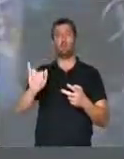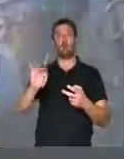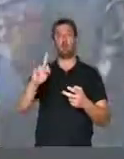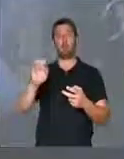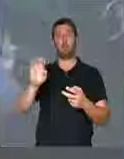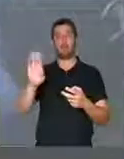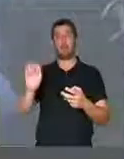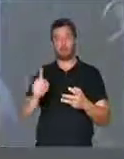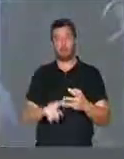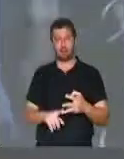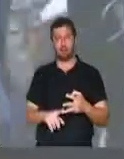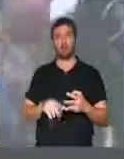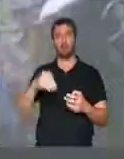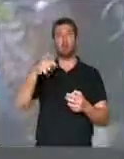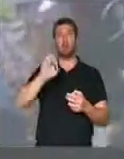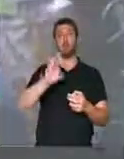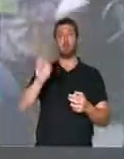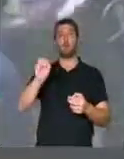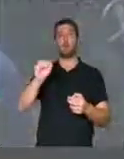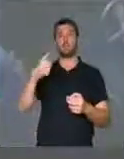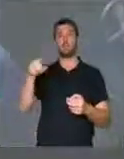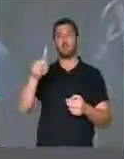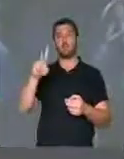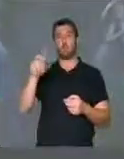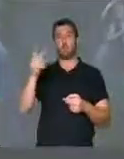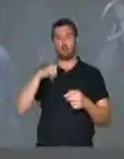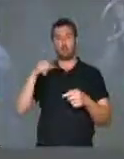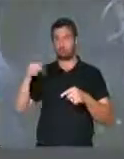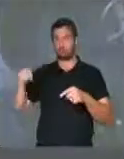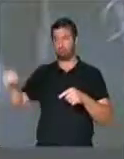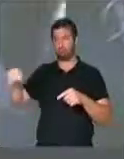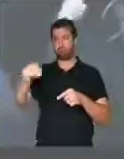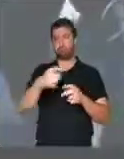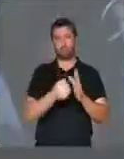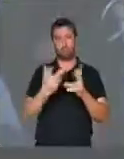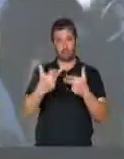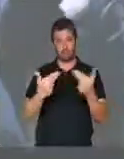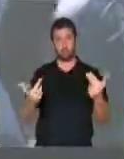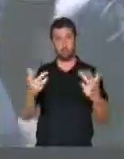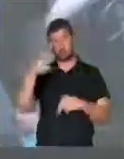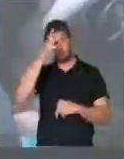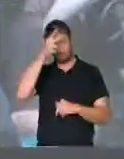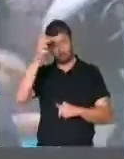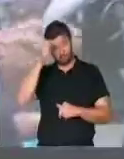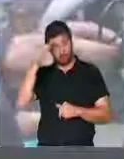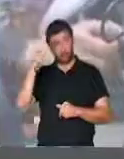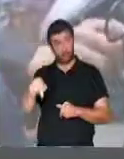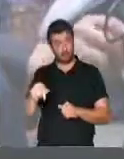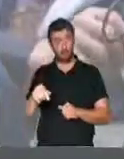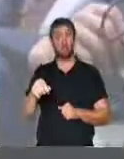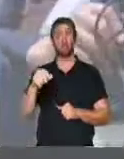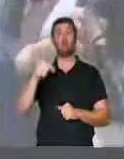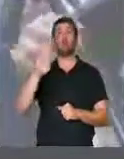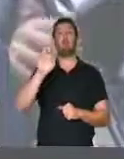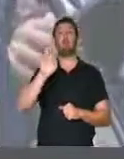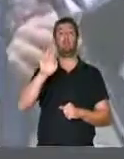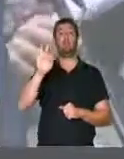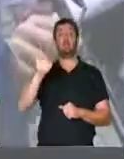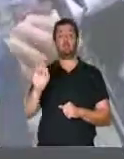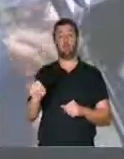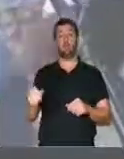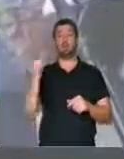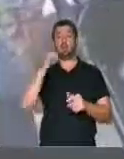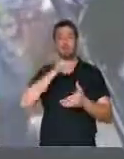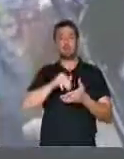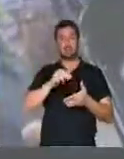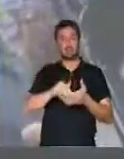Tinharé, Morro de São Paulo e outras localidades campeão. Quero parabenizar o prefeito Fernando Brito, a secretária de